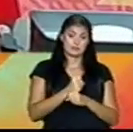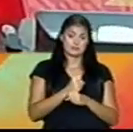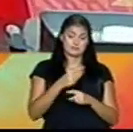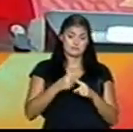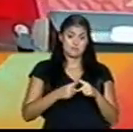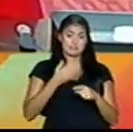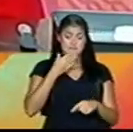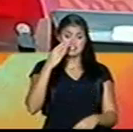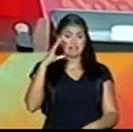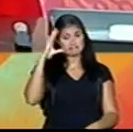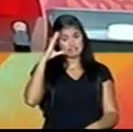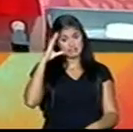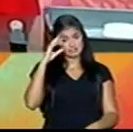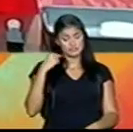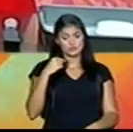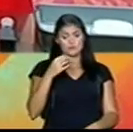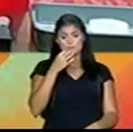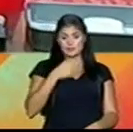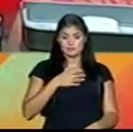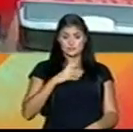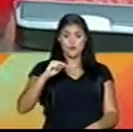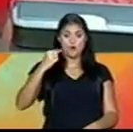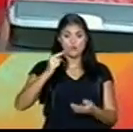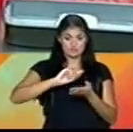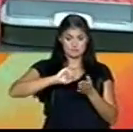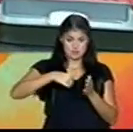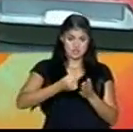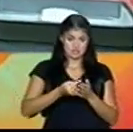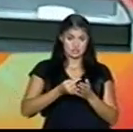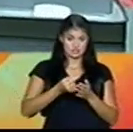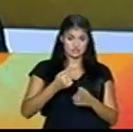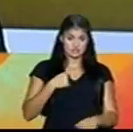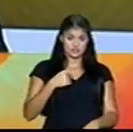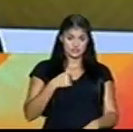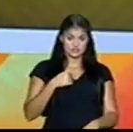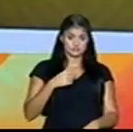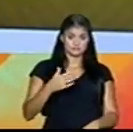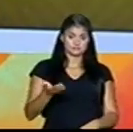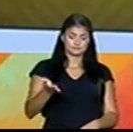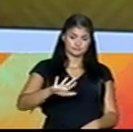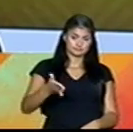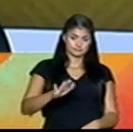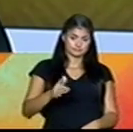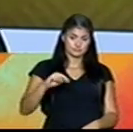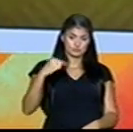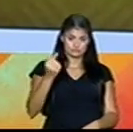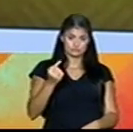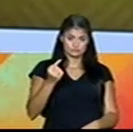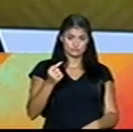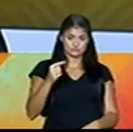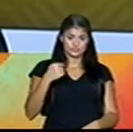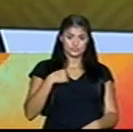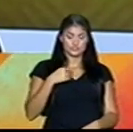tarde, pronto. Pequenos almoços eu costumo fazer outras panquecas, faço assim aquelas de fazer na chapa, estas estão a tirar ao forno. E já convenceu o resto da família?